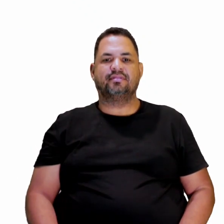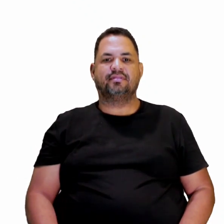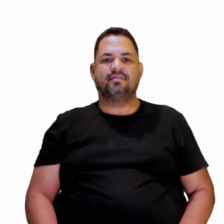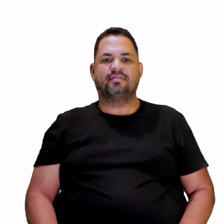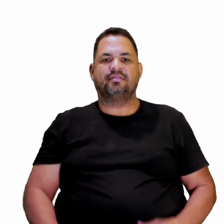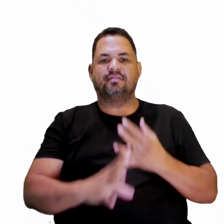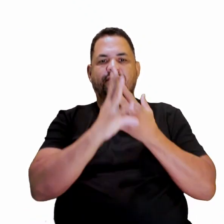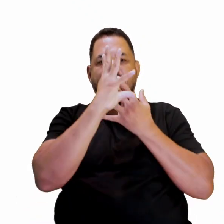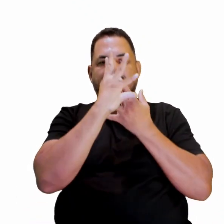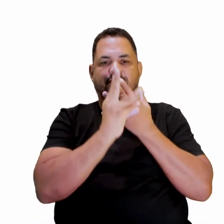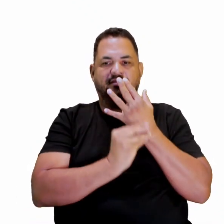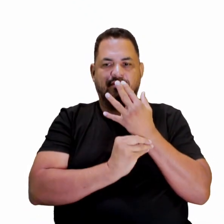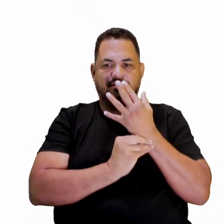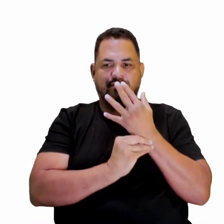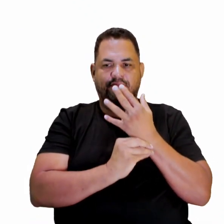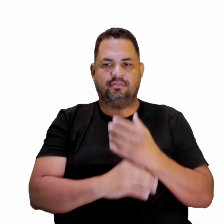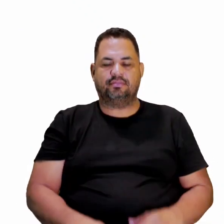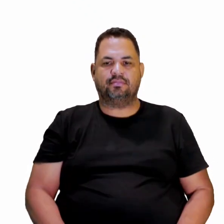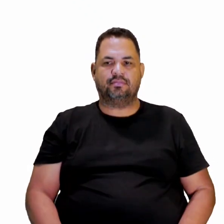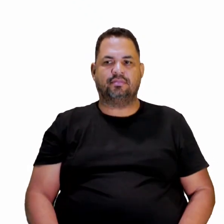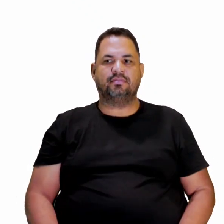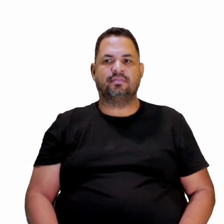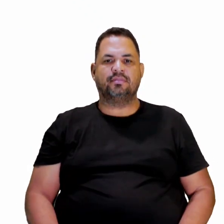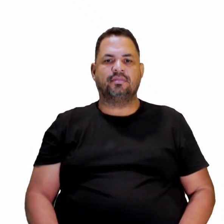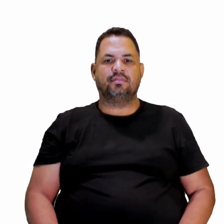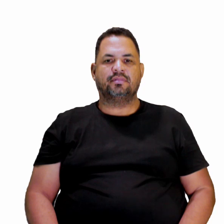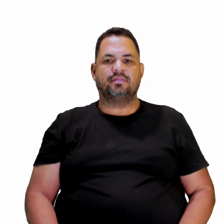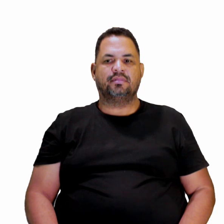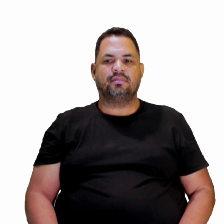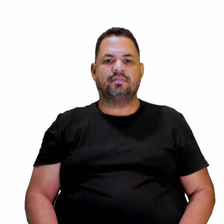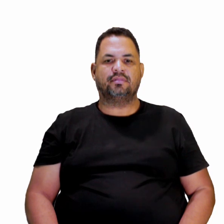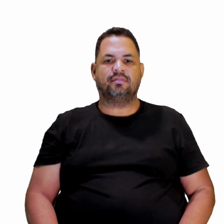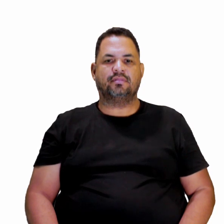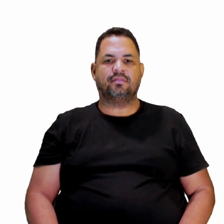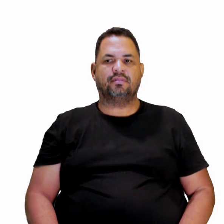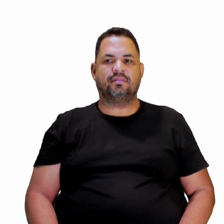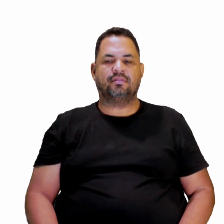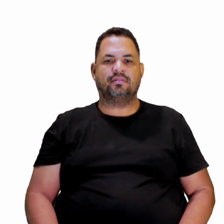Fica aí para vocês as nossas referências.